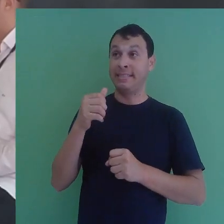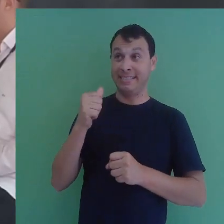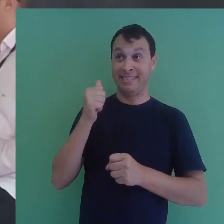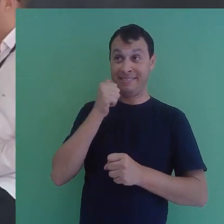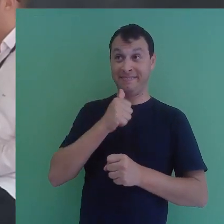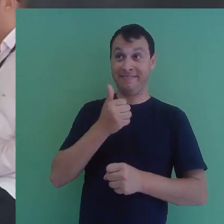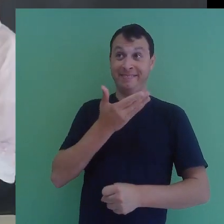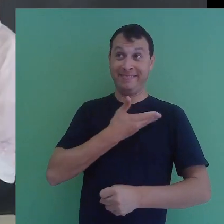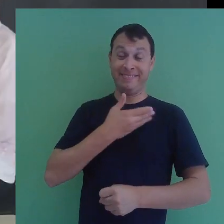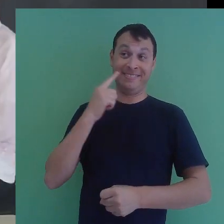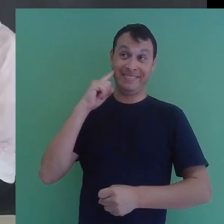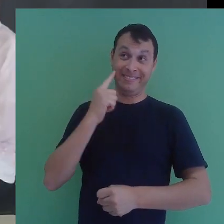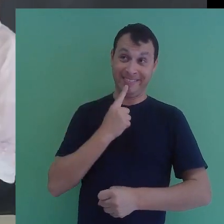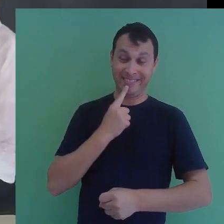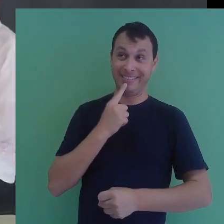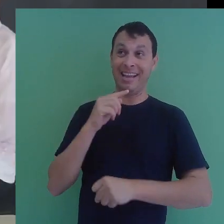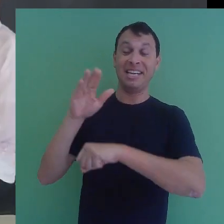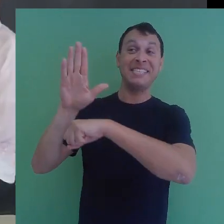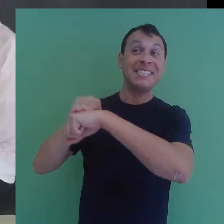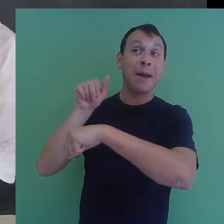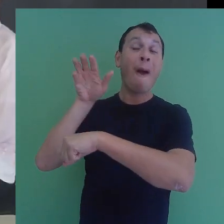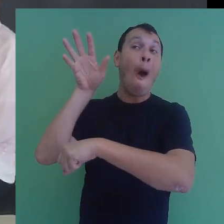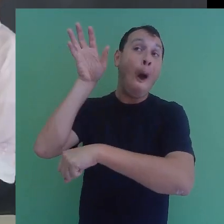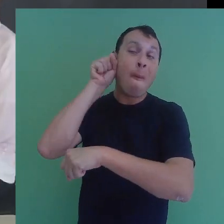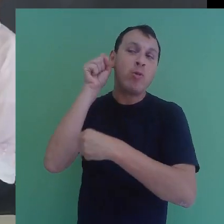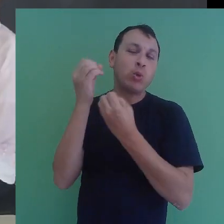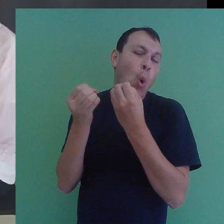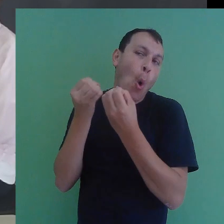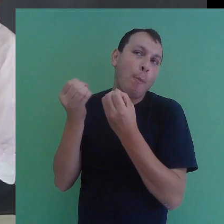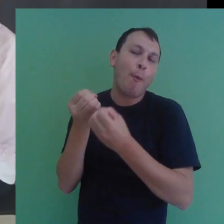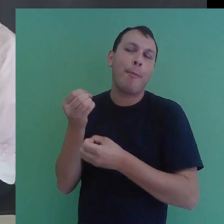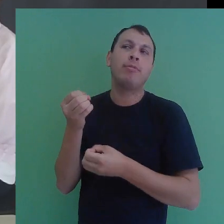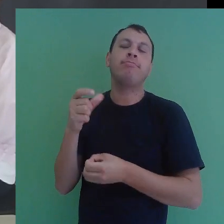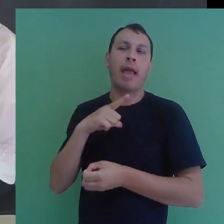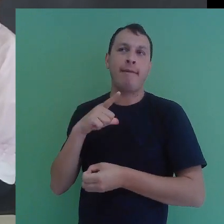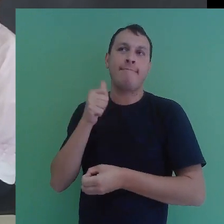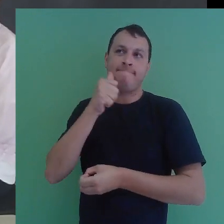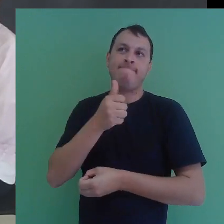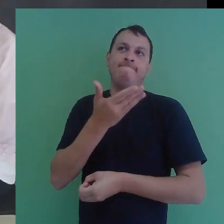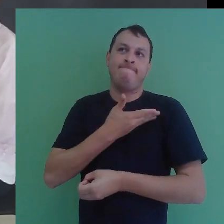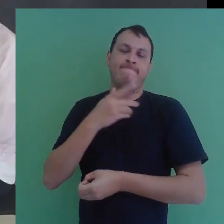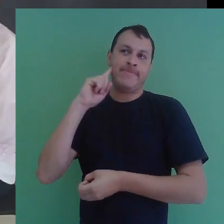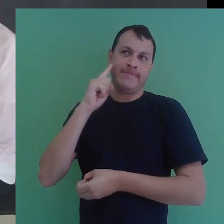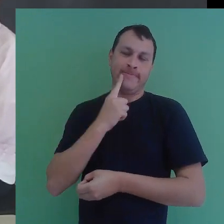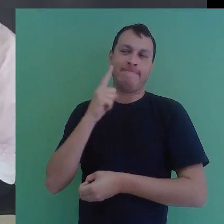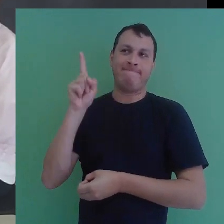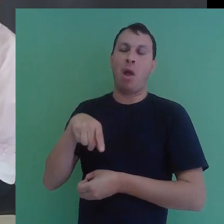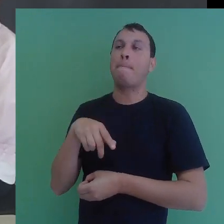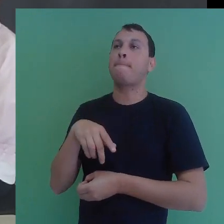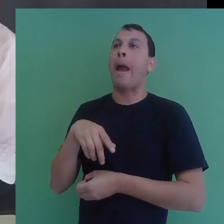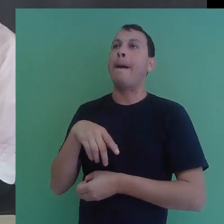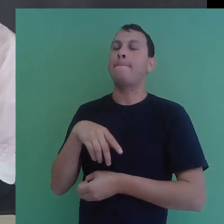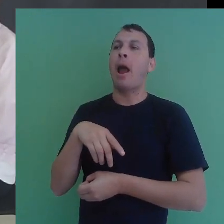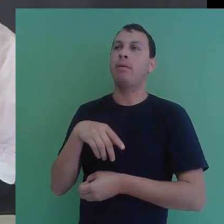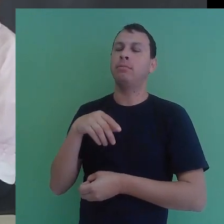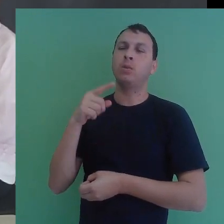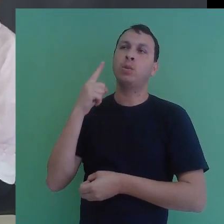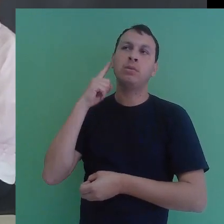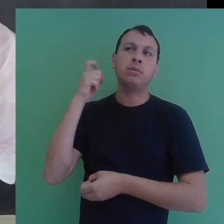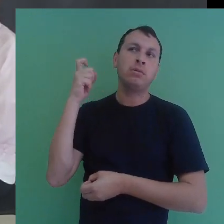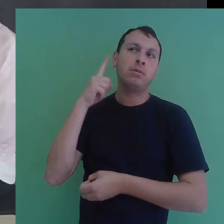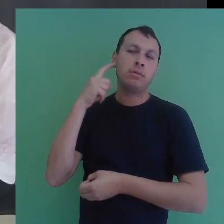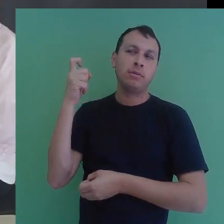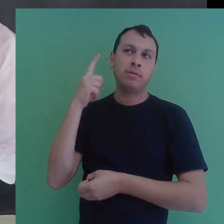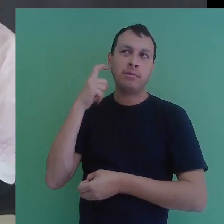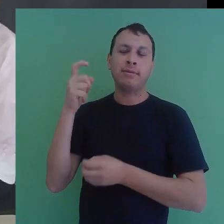coisa assim, né? Então, os surdos eles encontram várias estratégias, né, para chamar a atenção do ouvinte. Ele percebe que o som